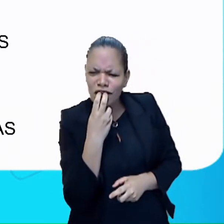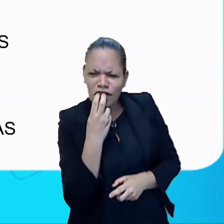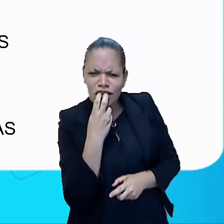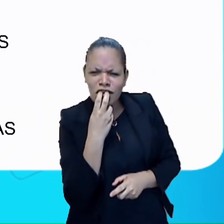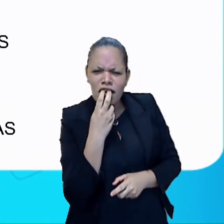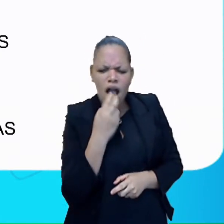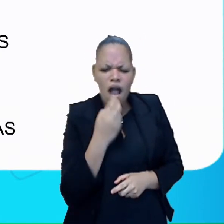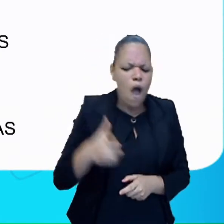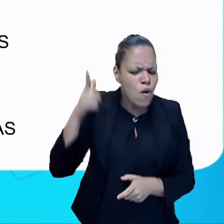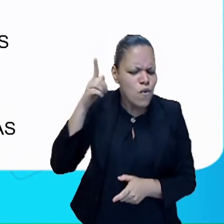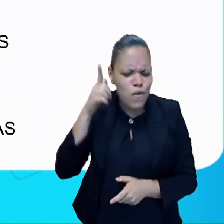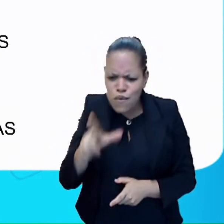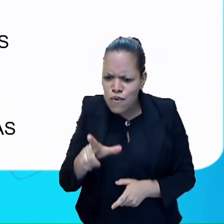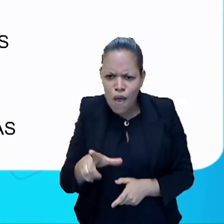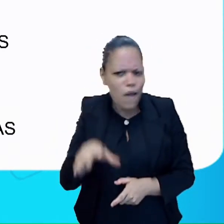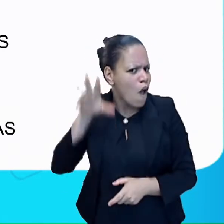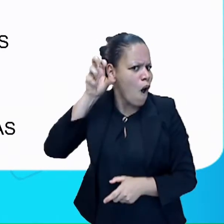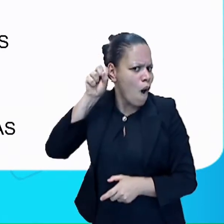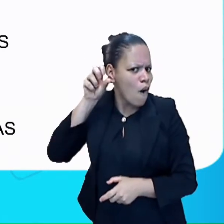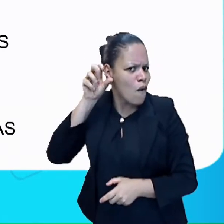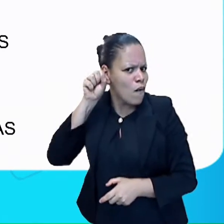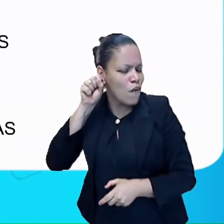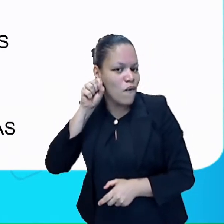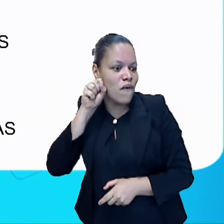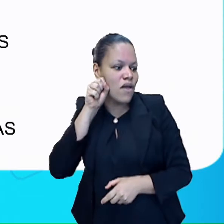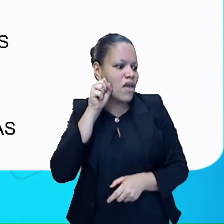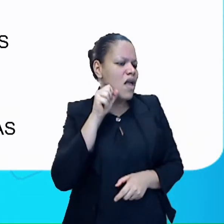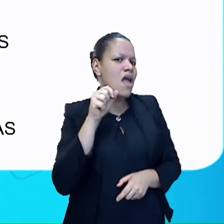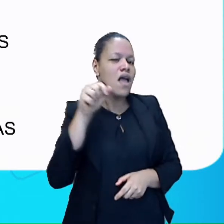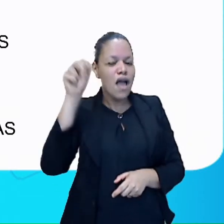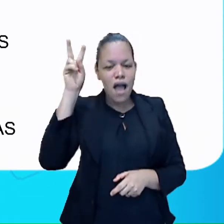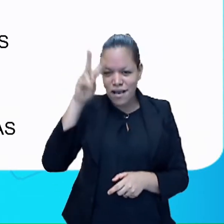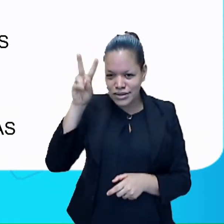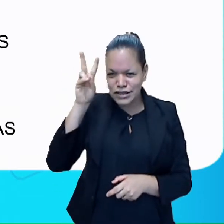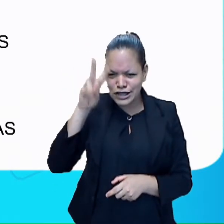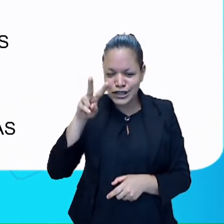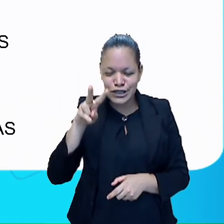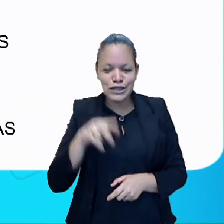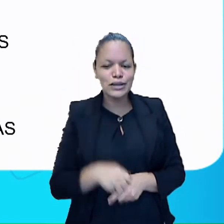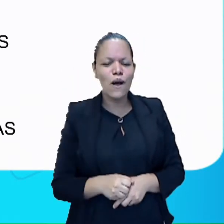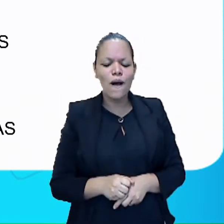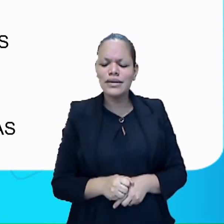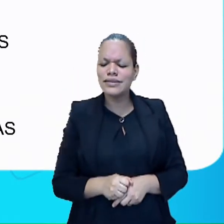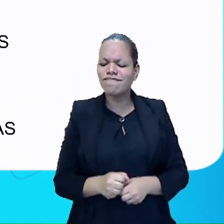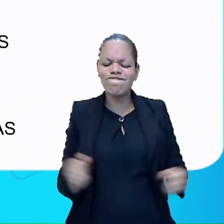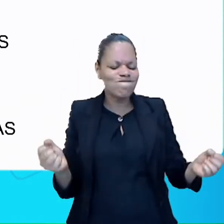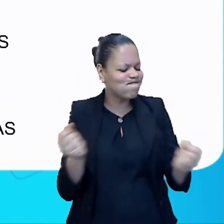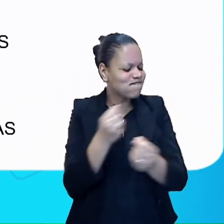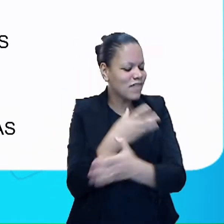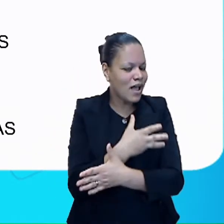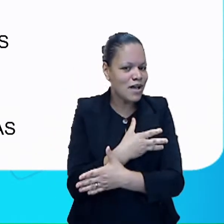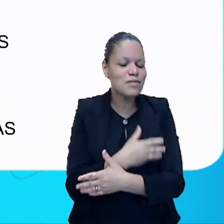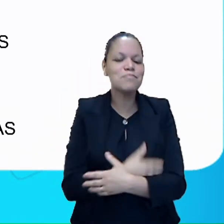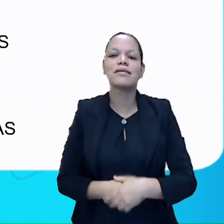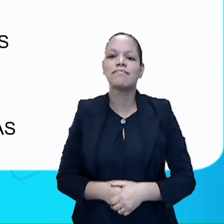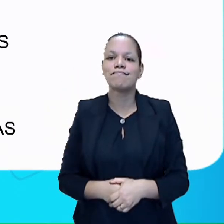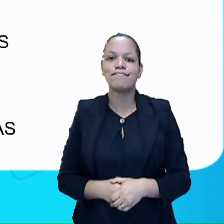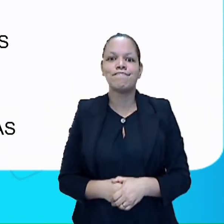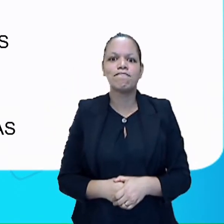conseguia escutar as histórias que seu pai contava até o fim. Dessas